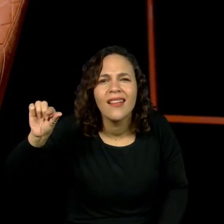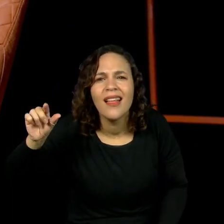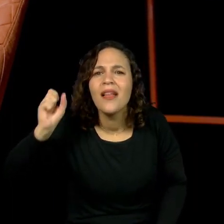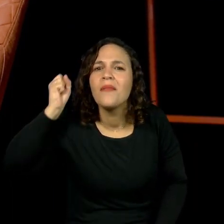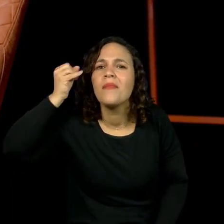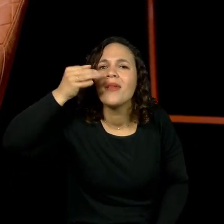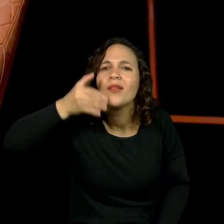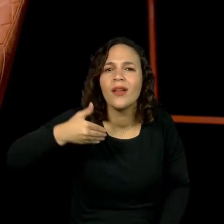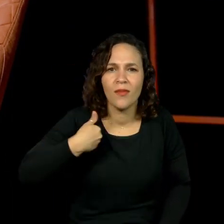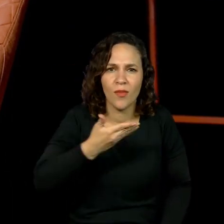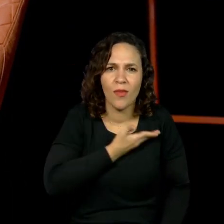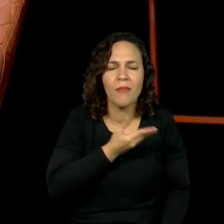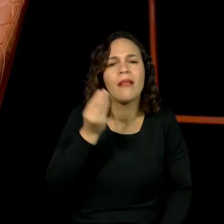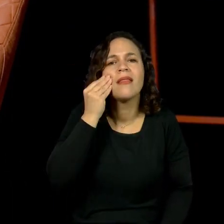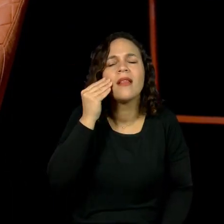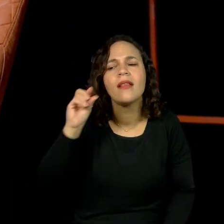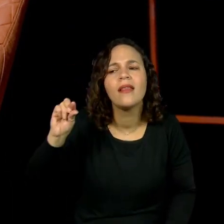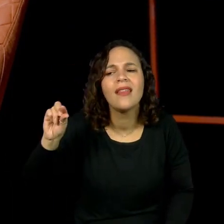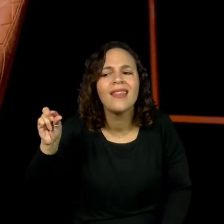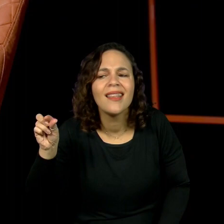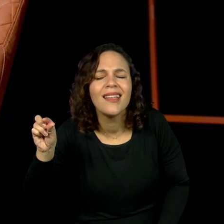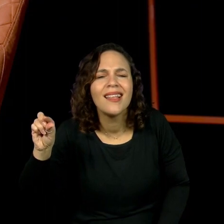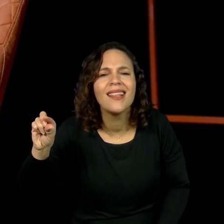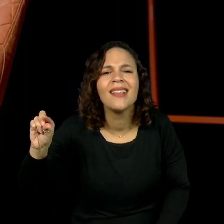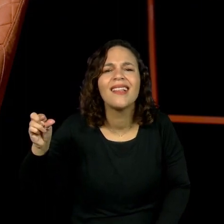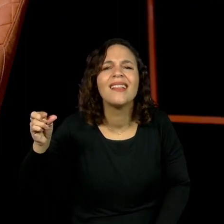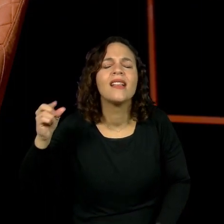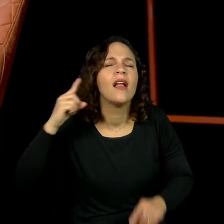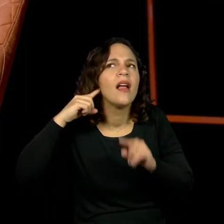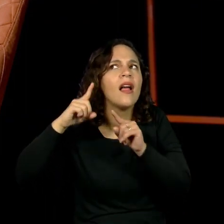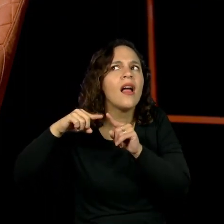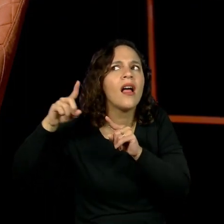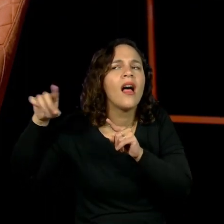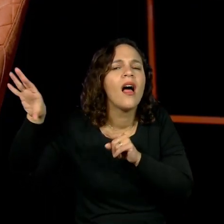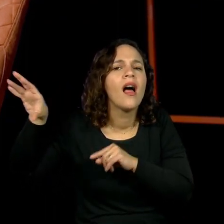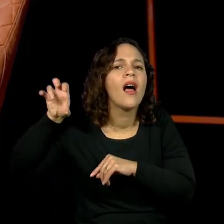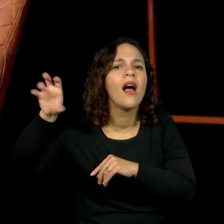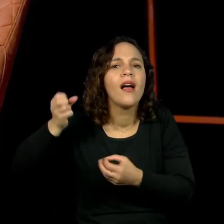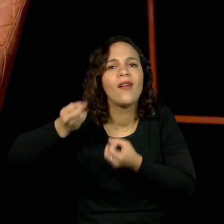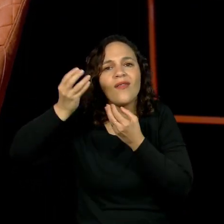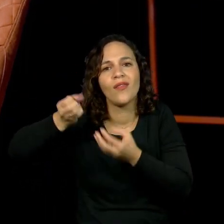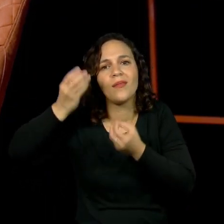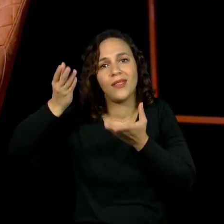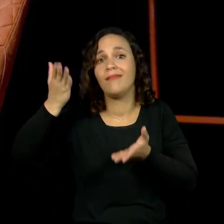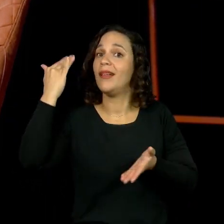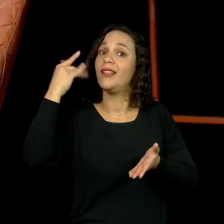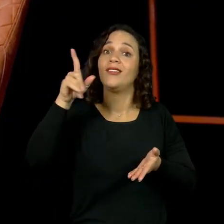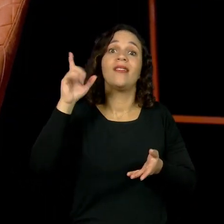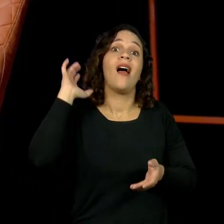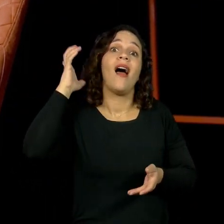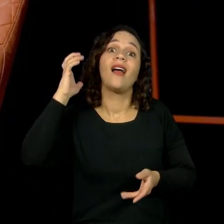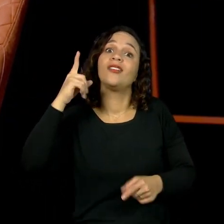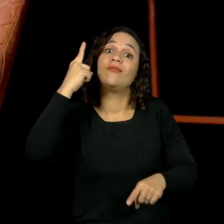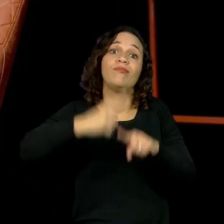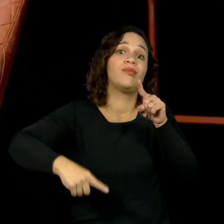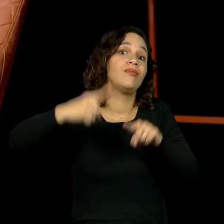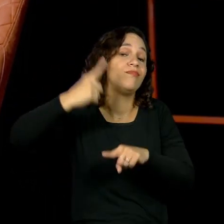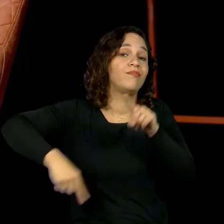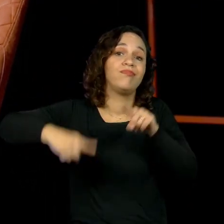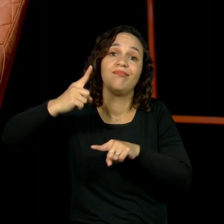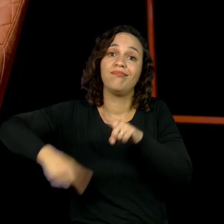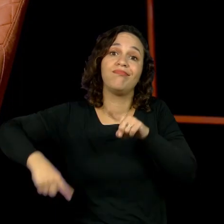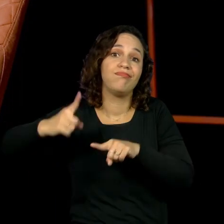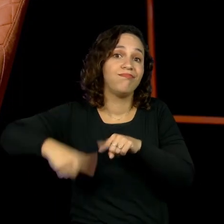ele ficava de madrugada, o rádio, só ondas curtas, tal, tentando, e os rádios todos censurados, tal, você não sabia o que estava acontecendo no